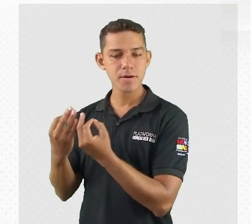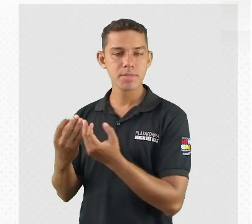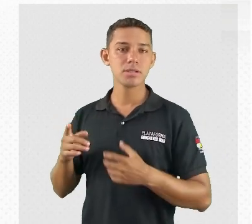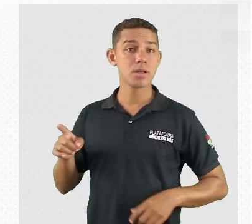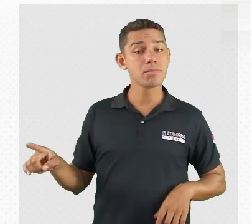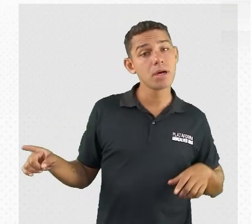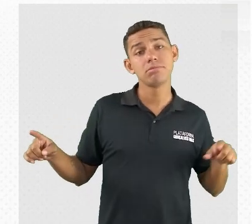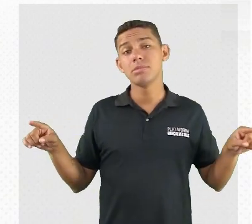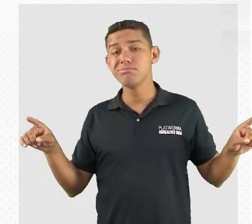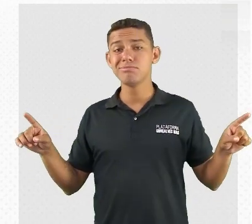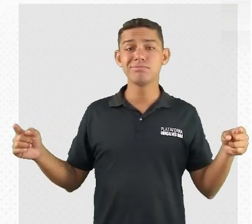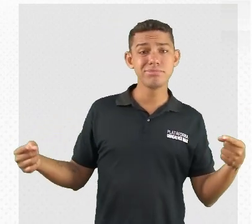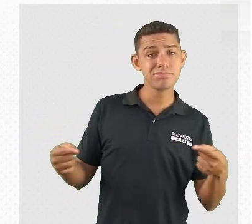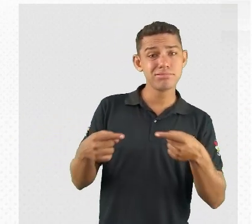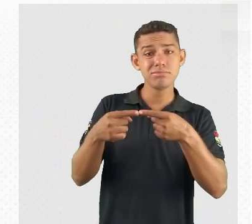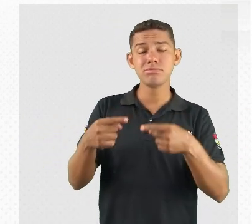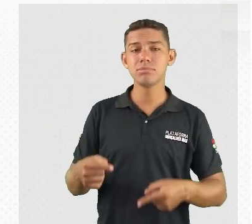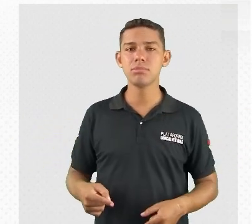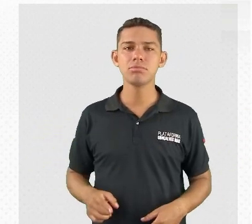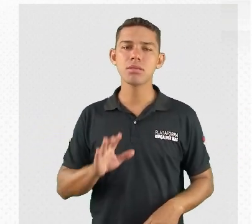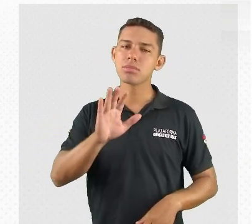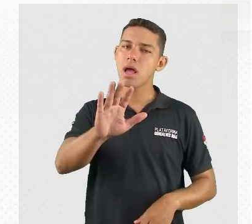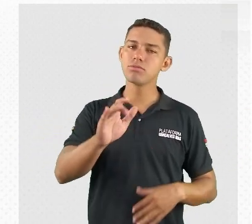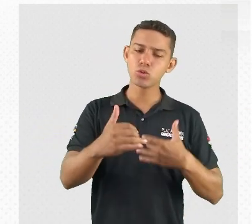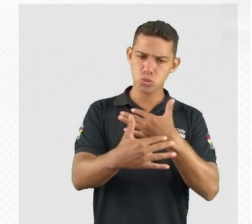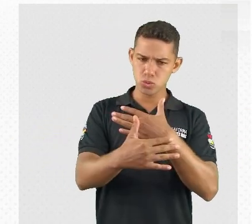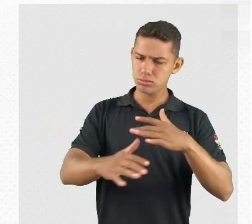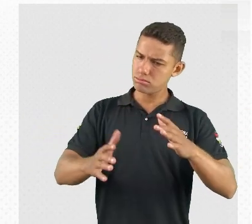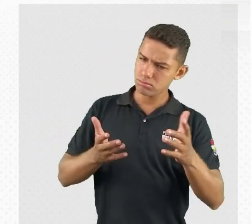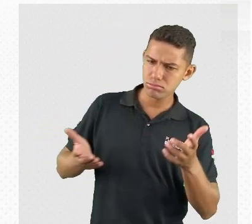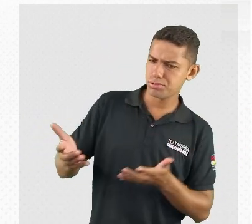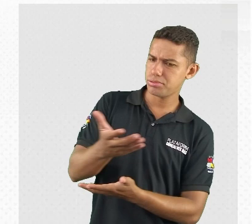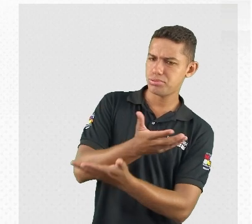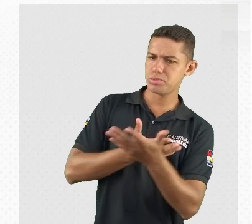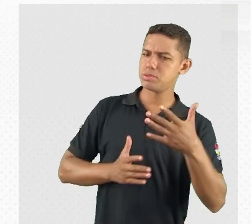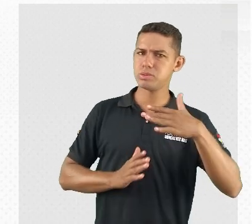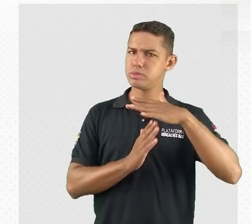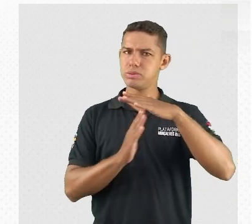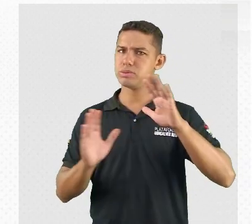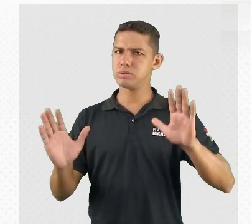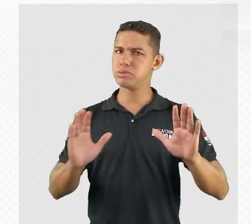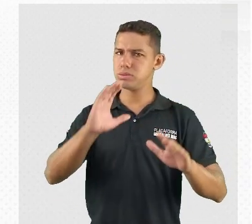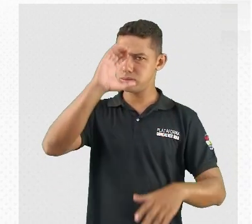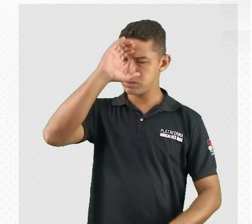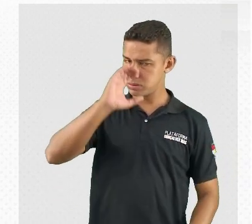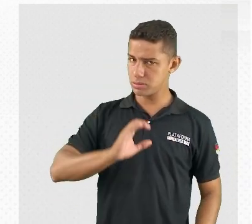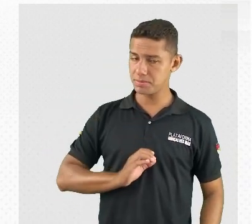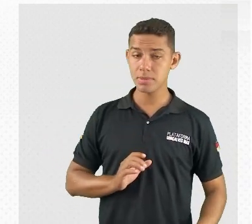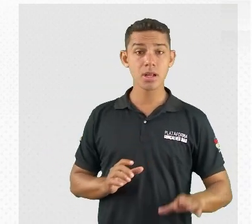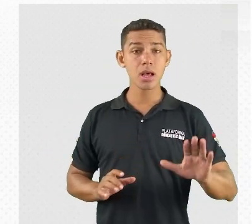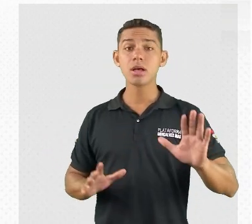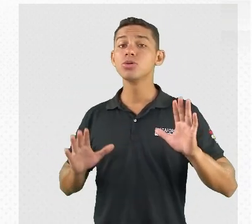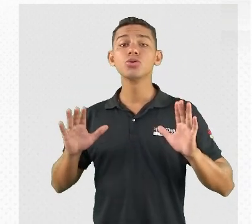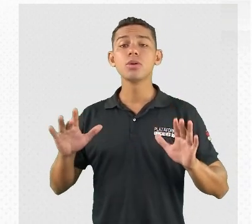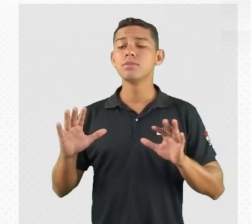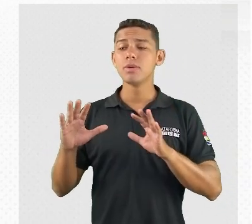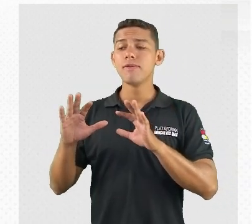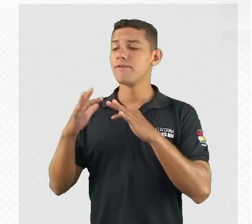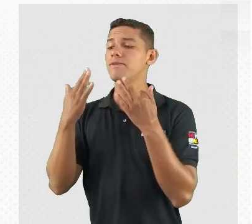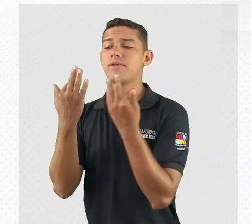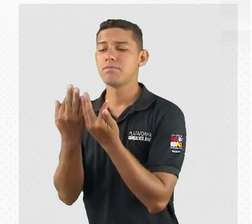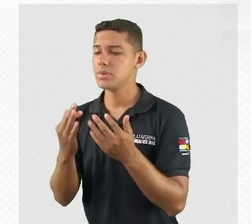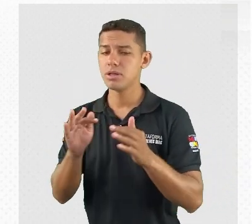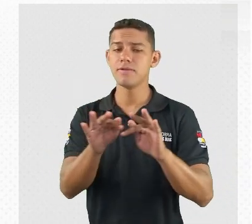que a polis não se limita a ser um conjunto de cidadãos. Então, a polis ela não é apenas aquelas famílias,